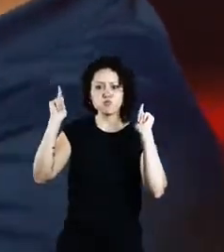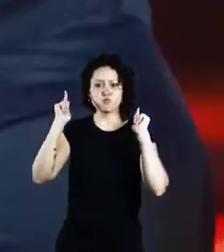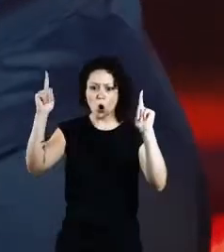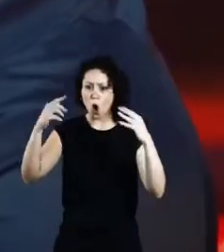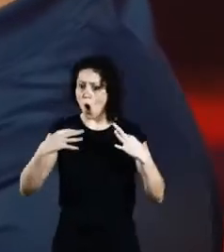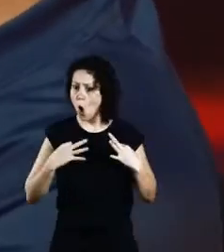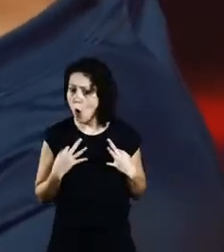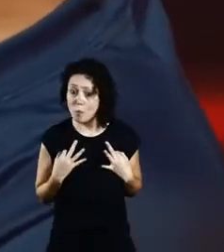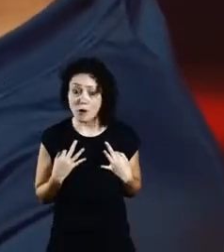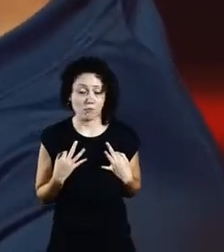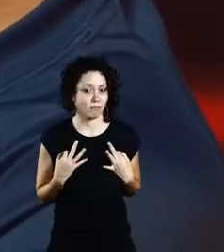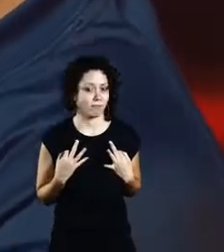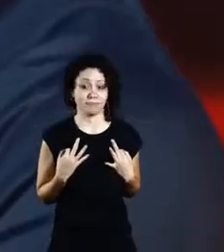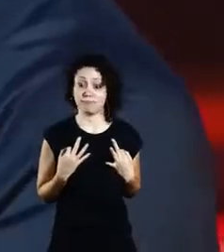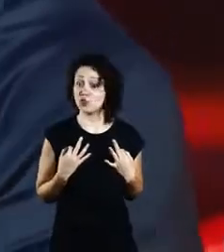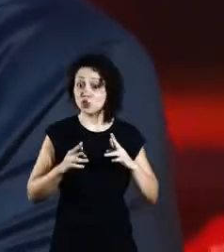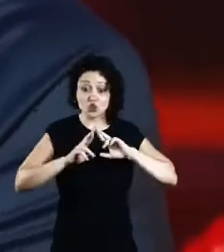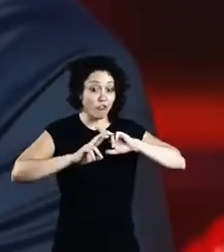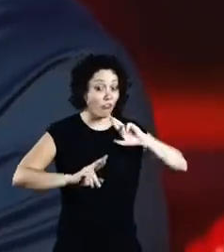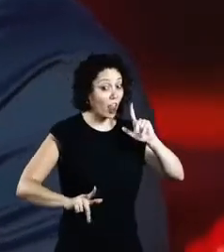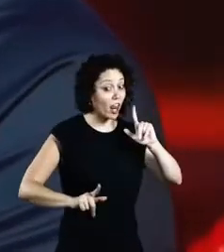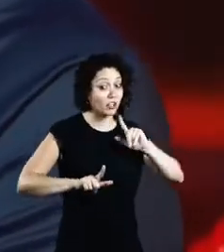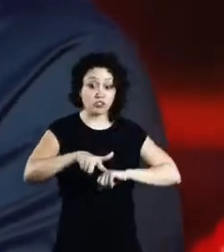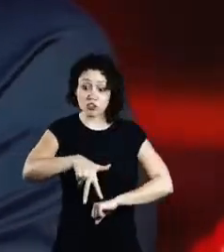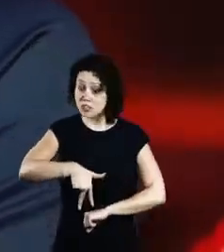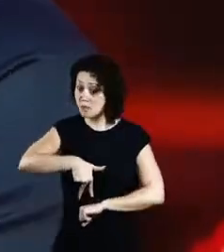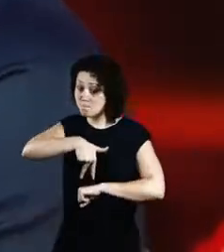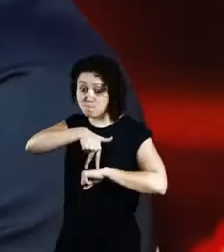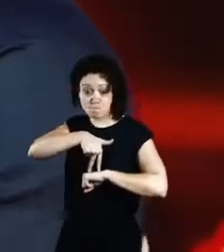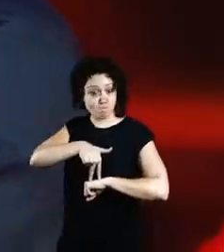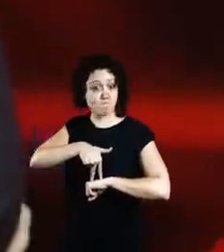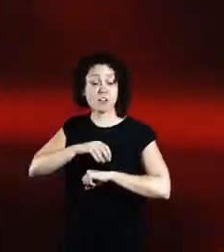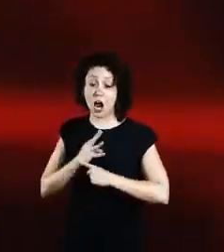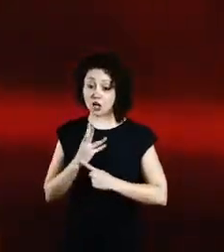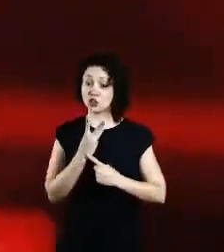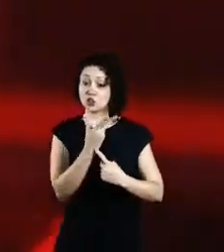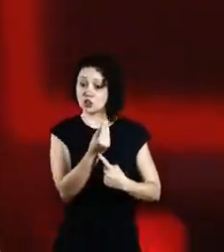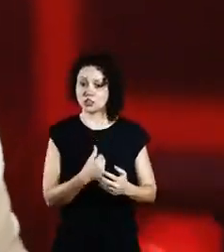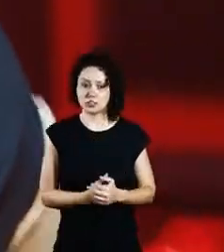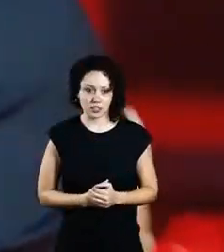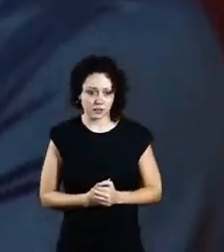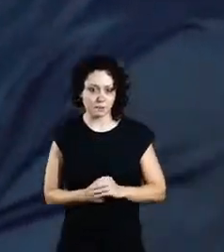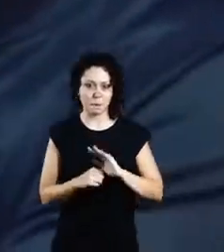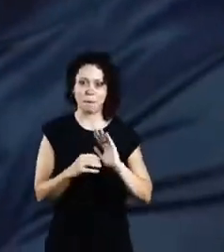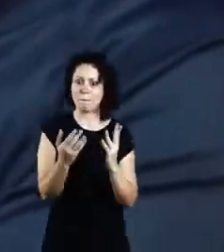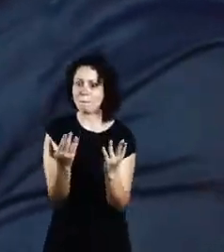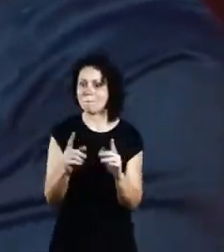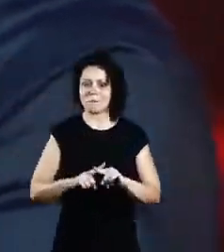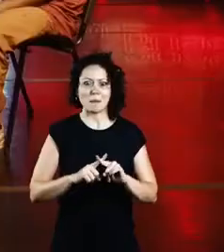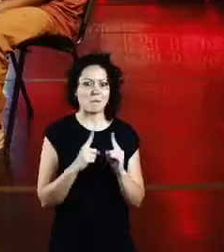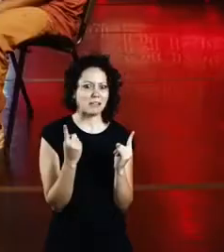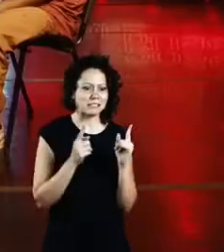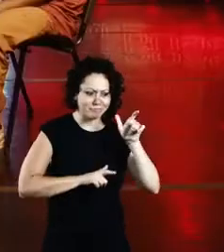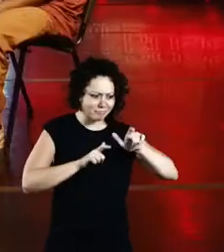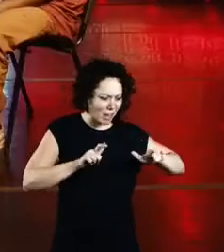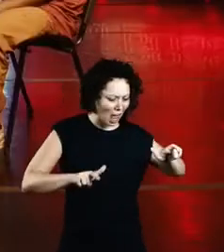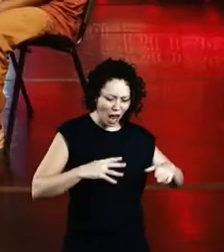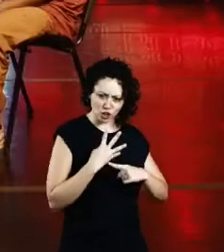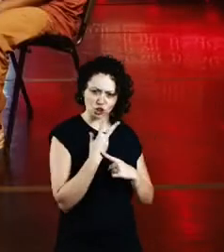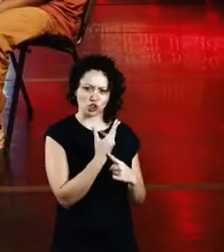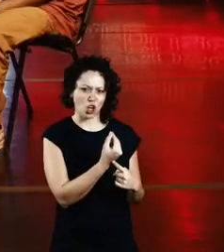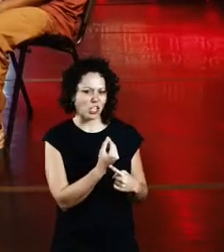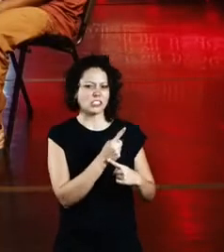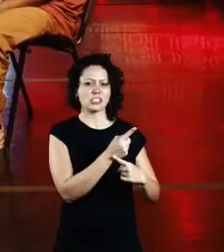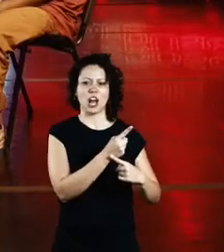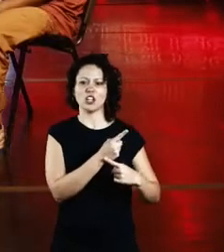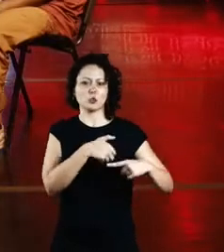eu vi os artistas... Pô, o pessoal que trazia e a gente ia no Bexiga, ia na casa do Cabeção com os artigos, com o Tuxote,